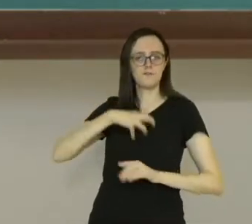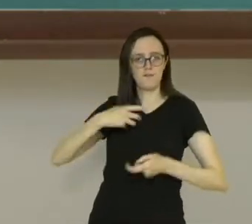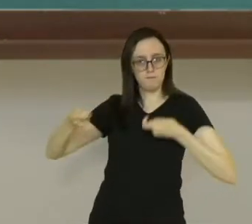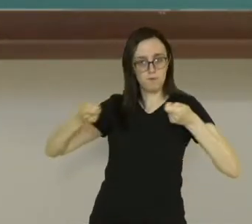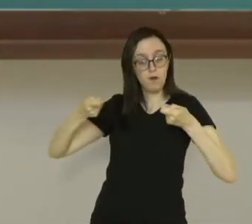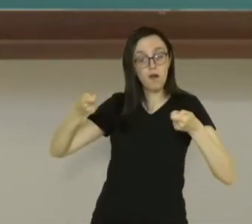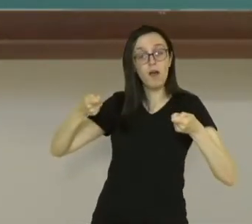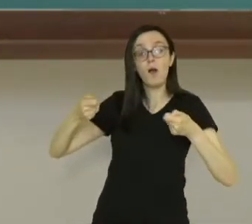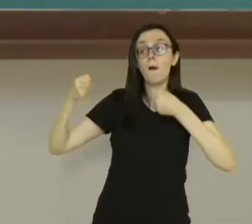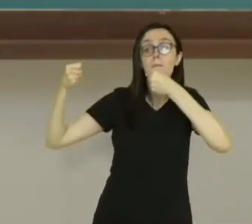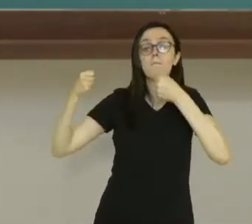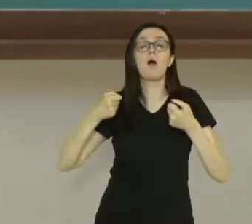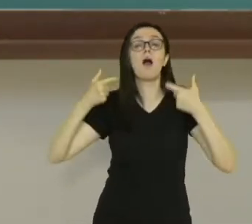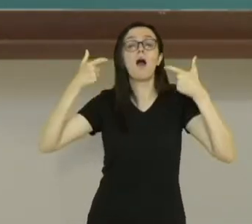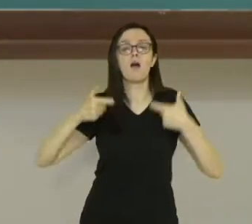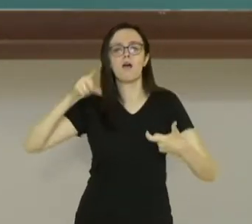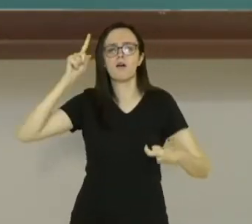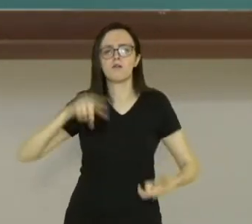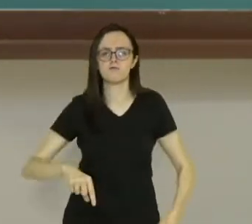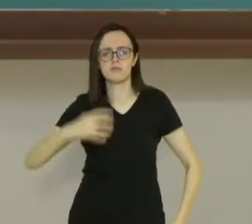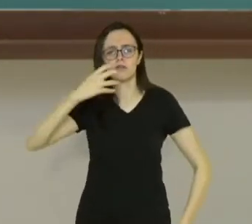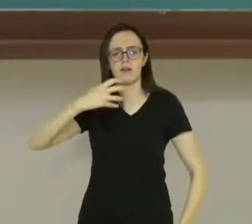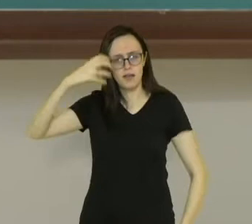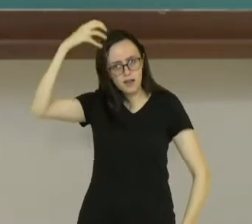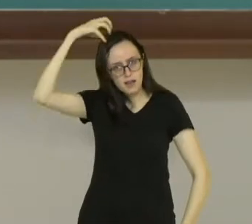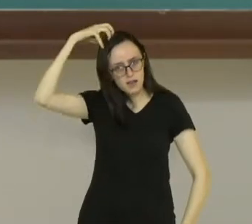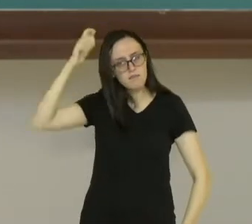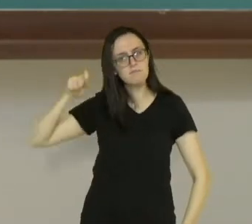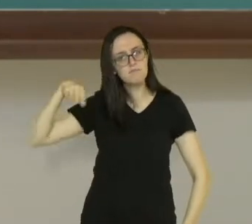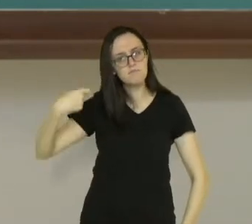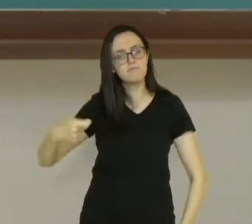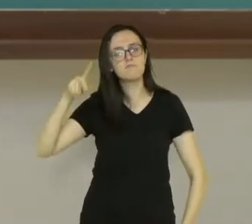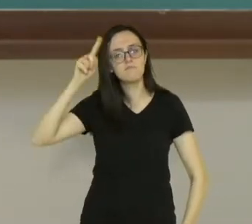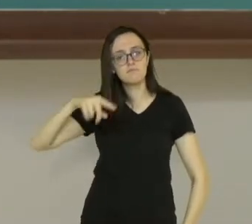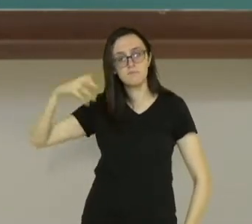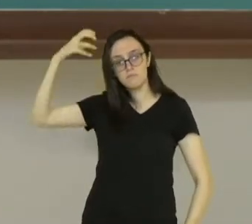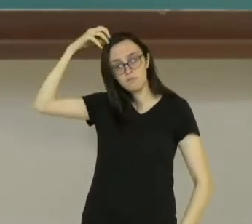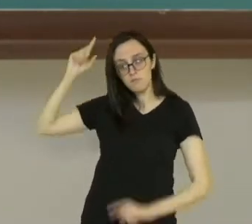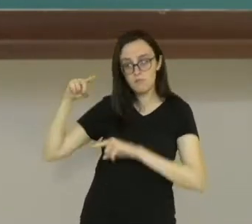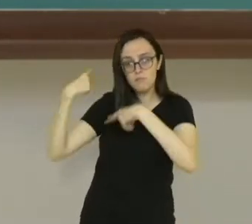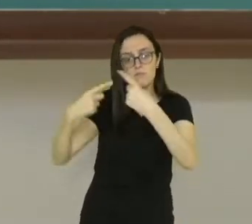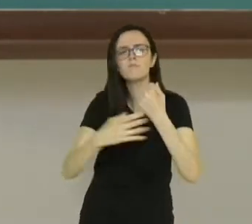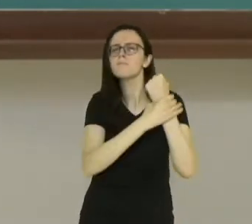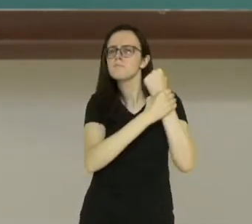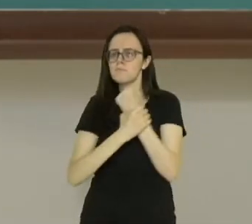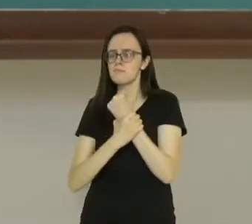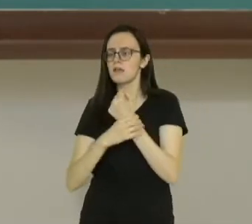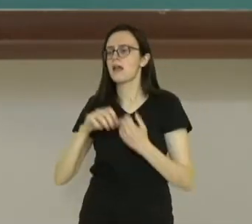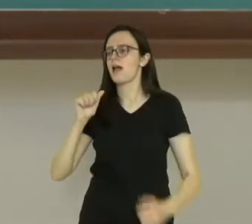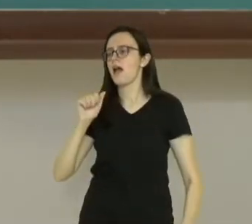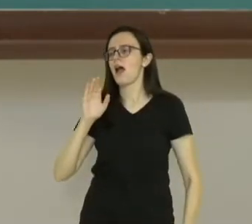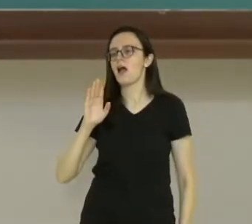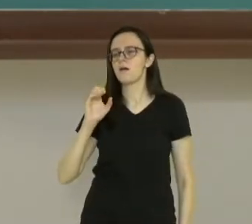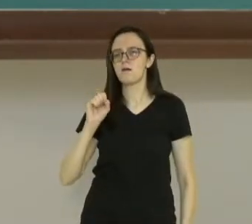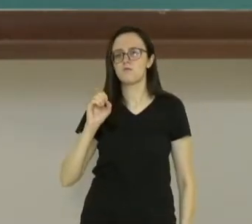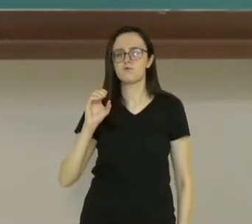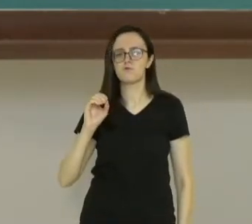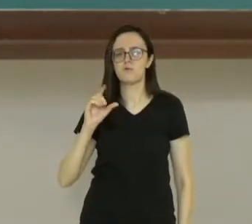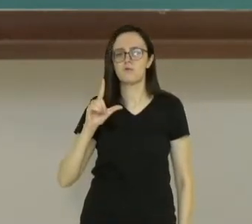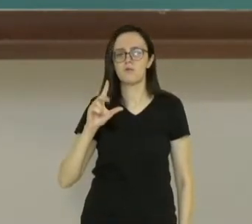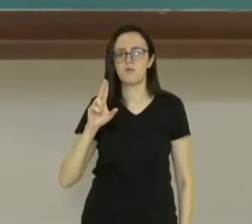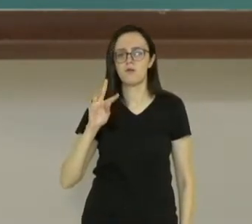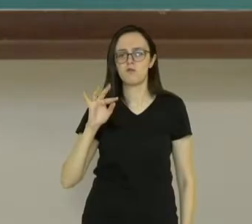o poder estava na mão do rei, que a gente chama de monarquia absolutista, poder absoluto do